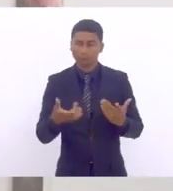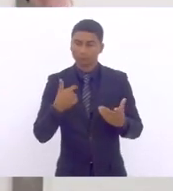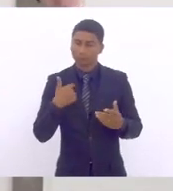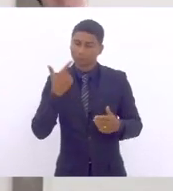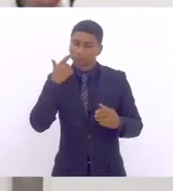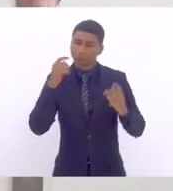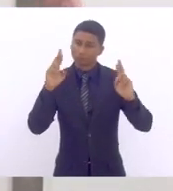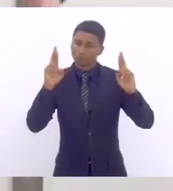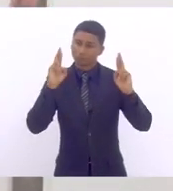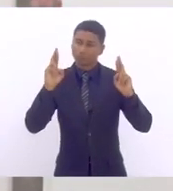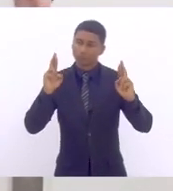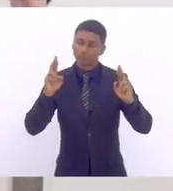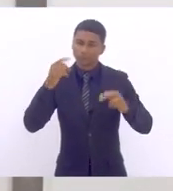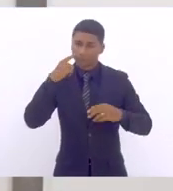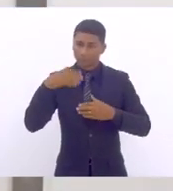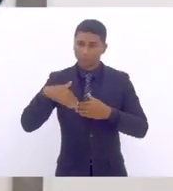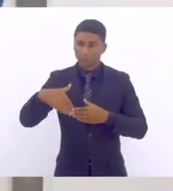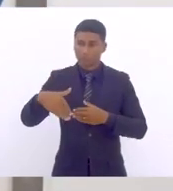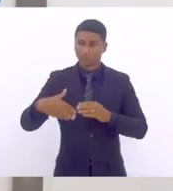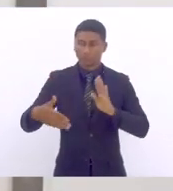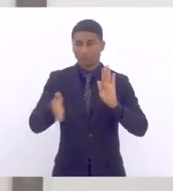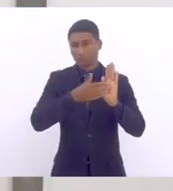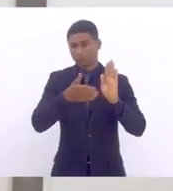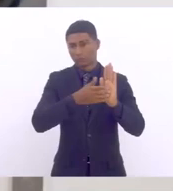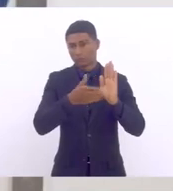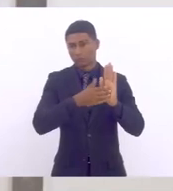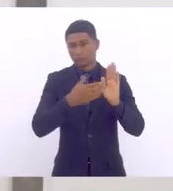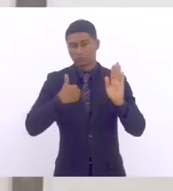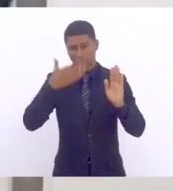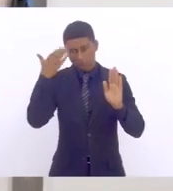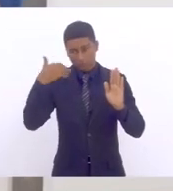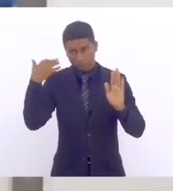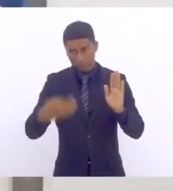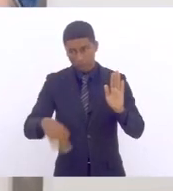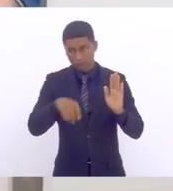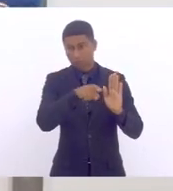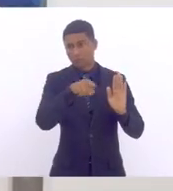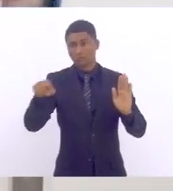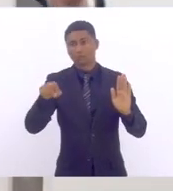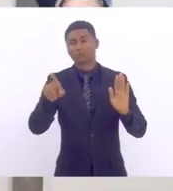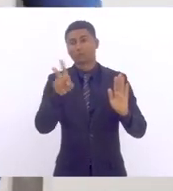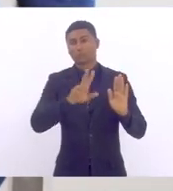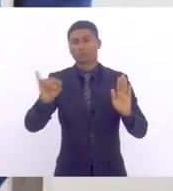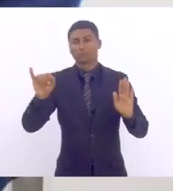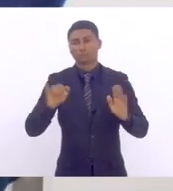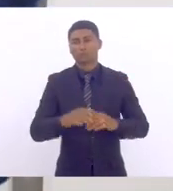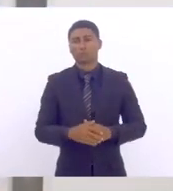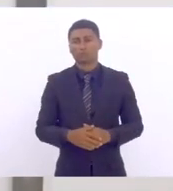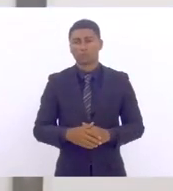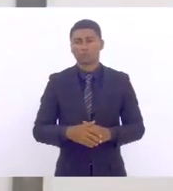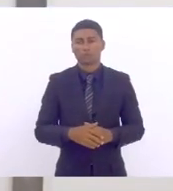que está sendo sustentado, se saiam propostas, e tenho certeza que vossas excelências terão essa capacidade de assim fazer.